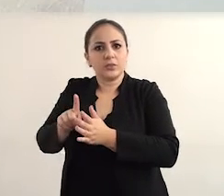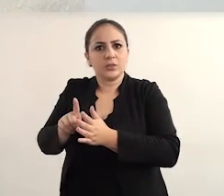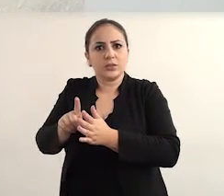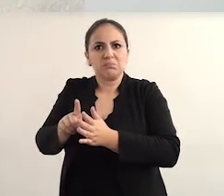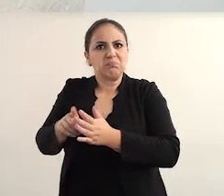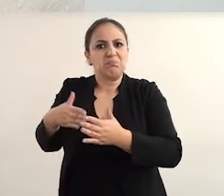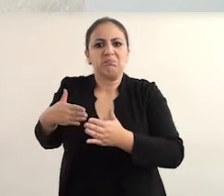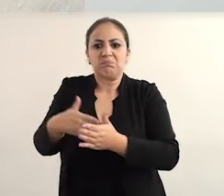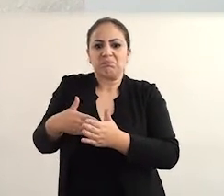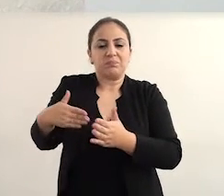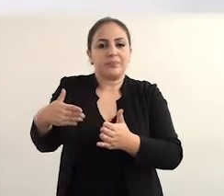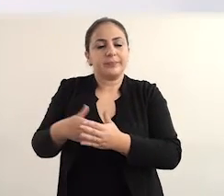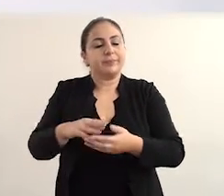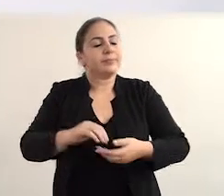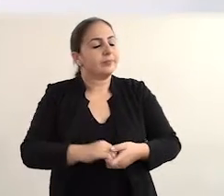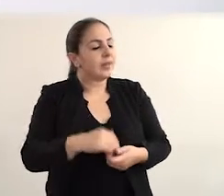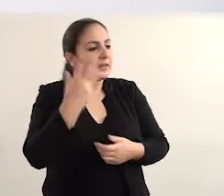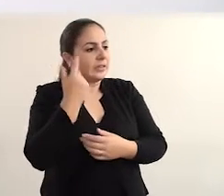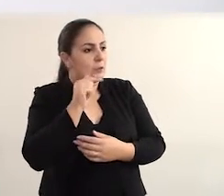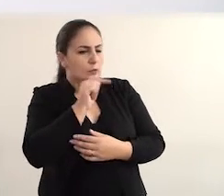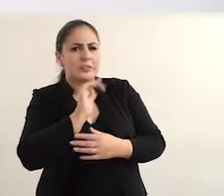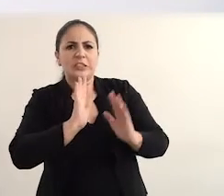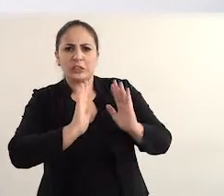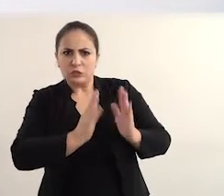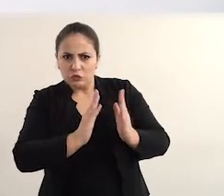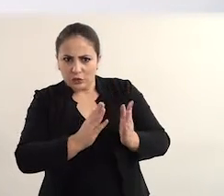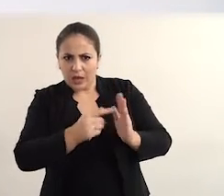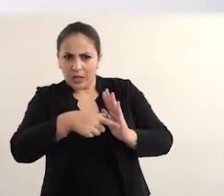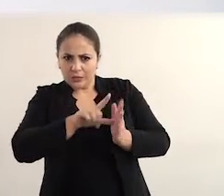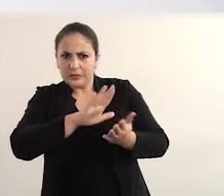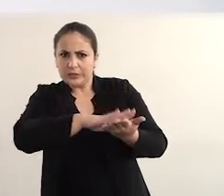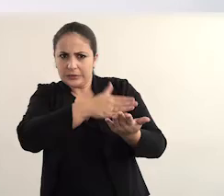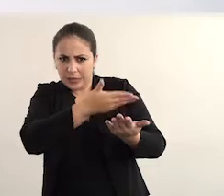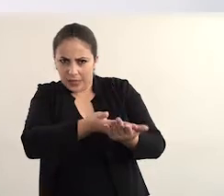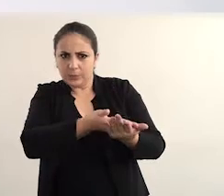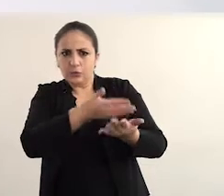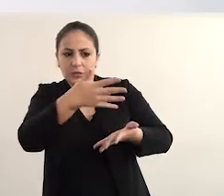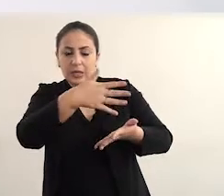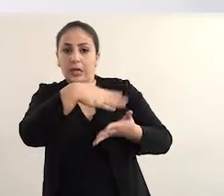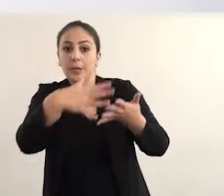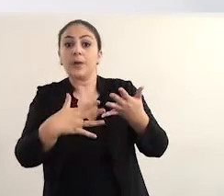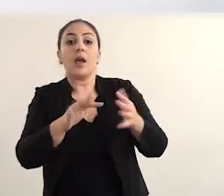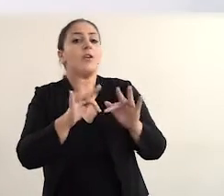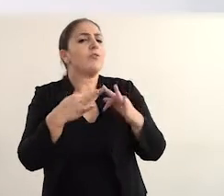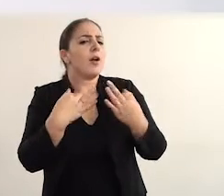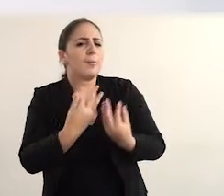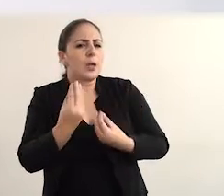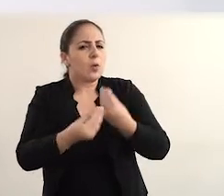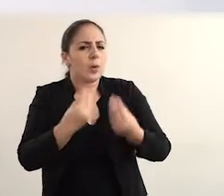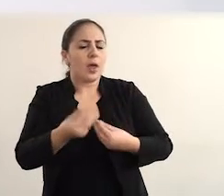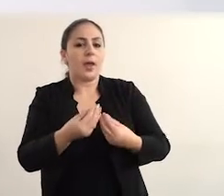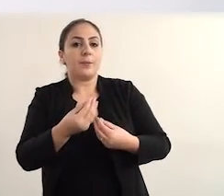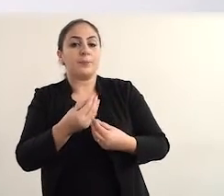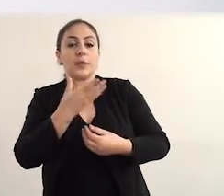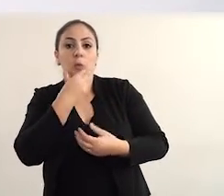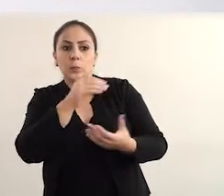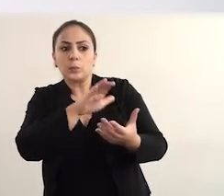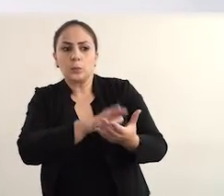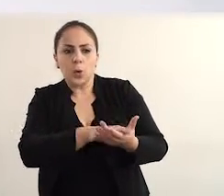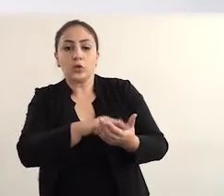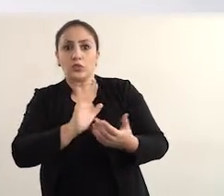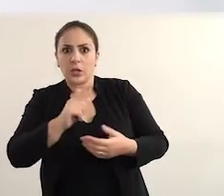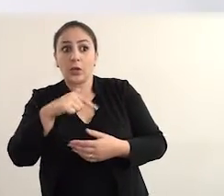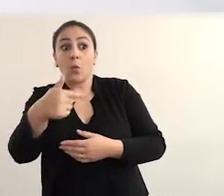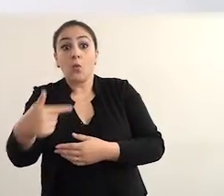estava bem limitado. Andréia, você já era intérprete de Libras e a tua família, né, teu esposo, você já tinha